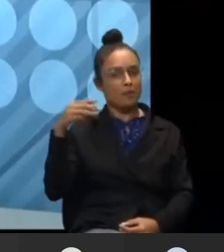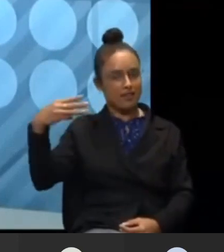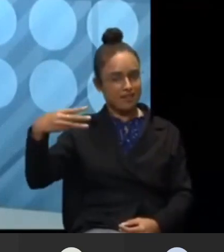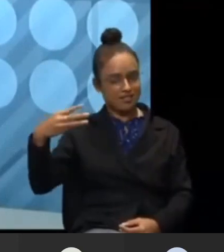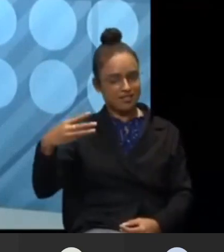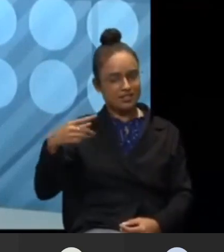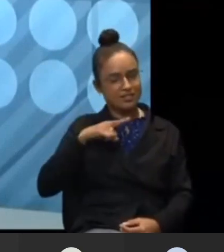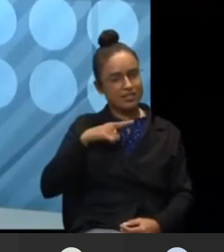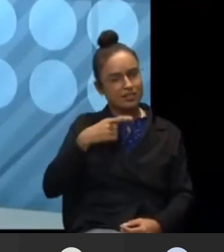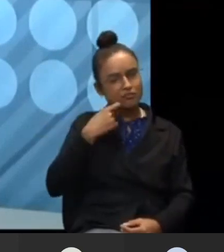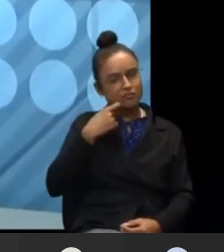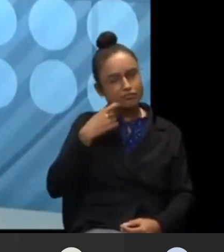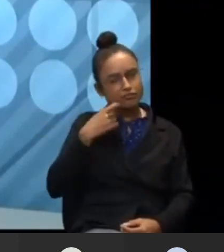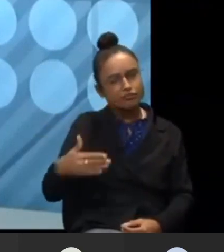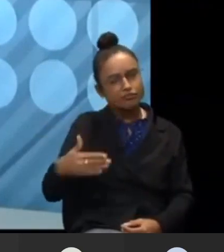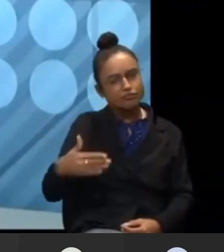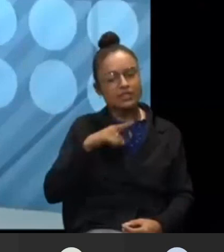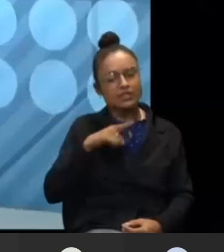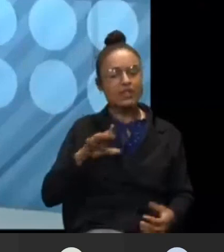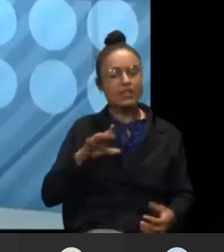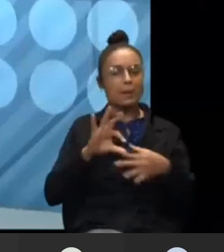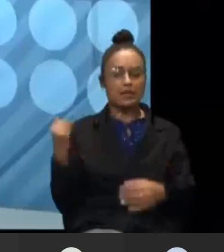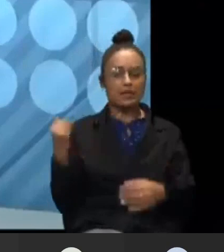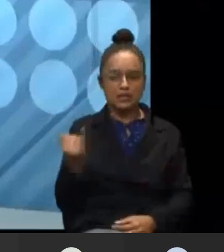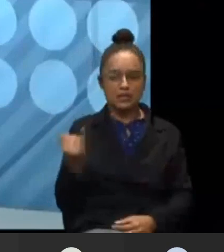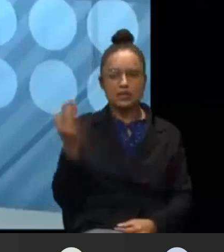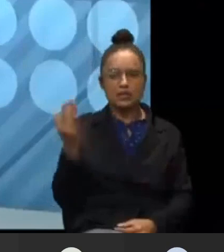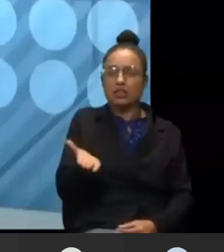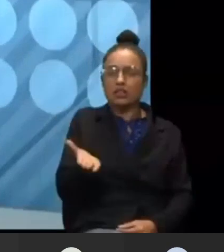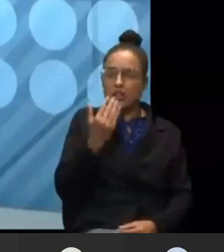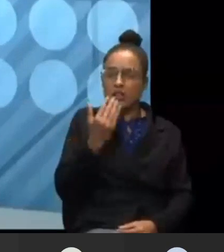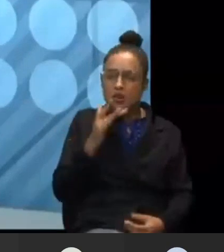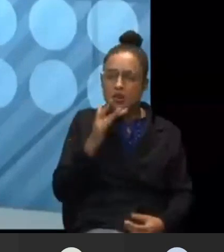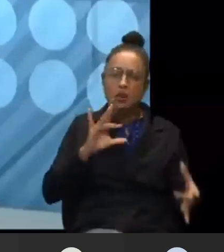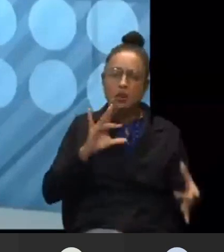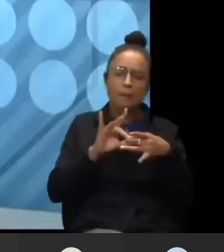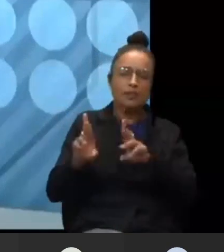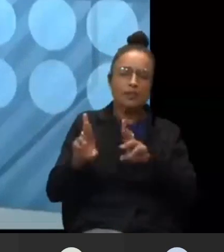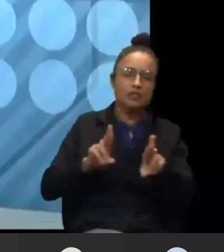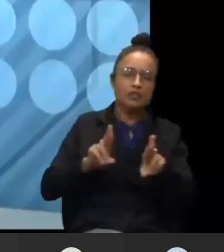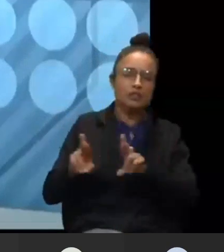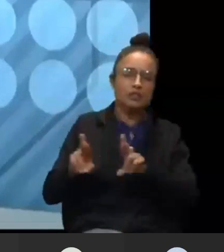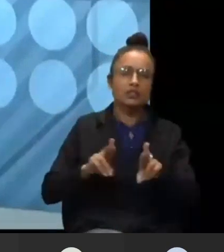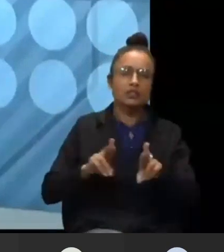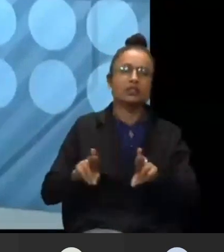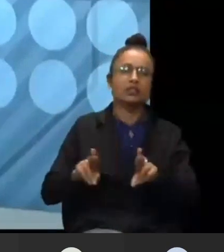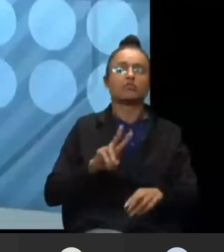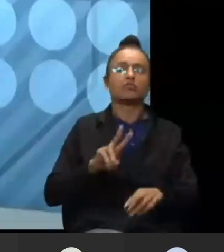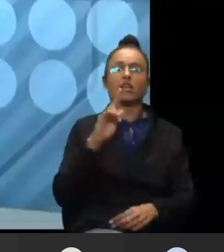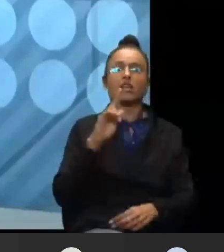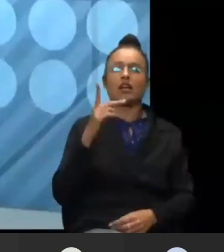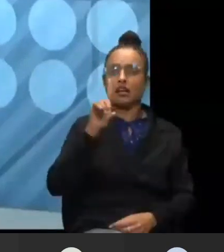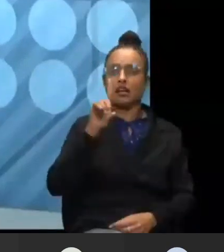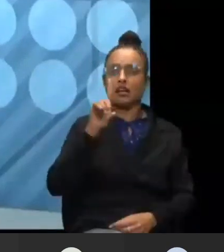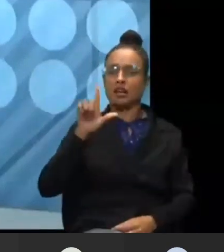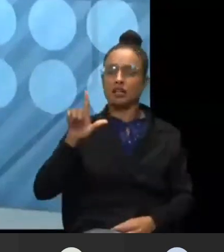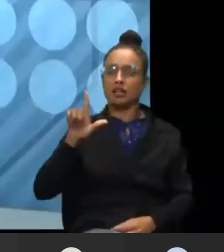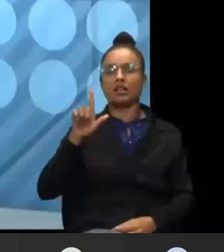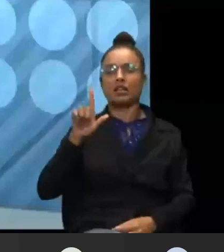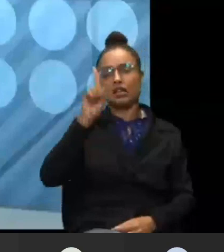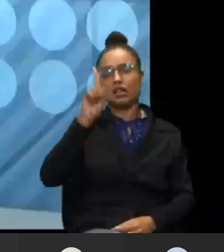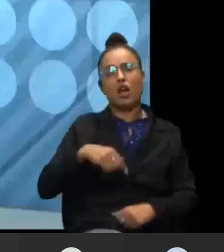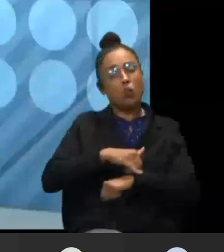citado que ele é bastante importante na alimentação. Então, está relacionado com o aumento do HDL. Na nossa alimentação, nós